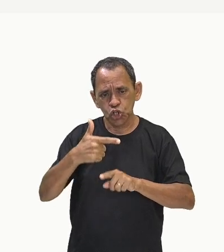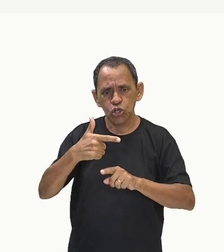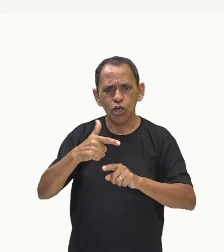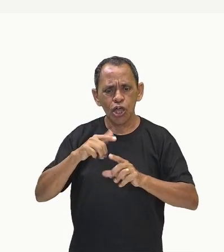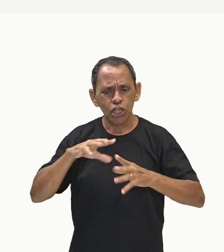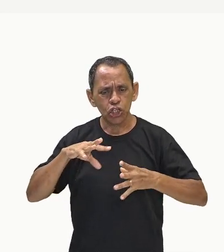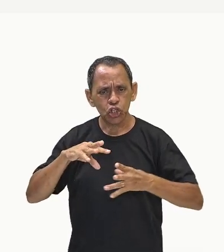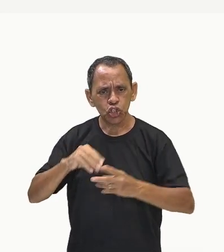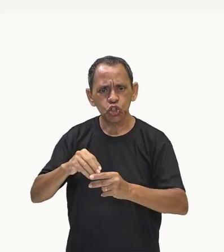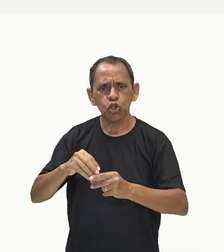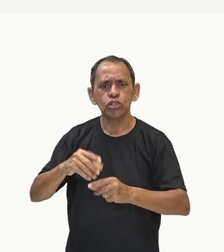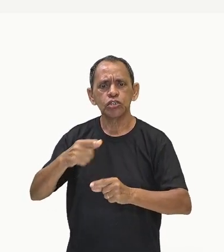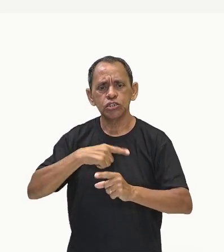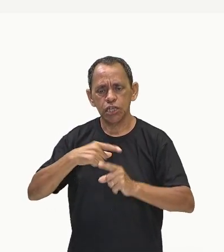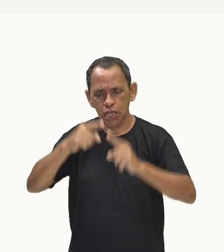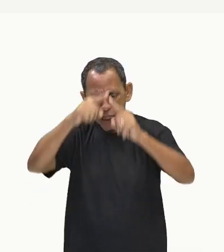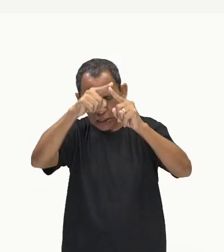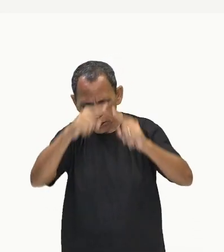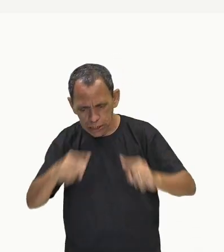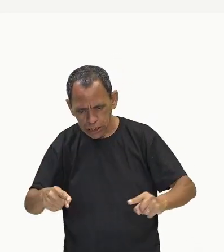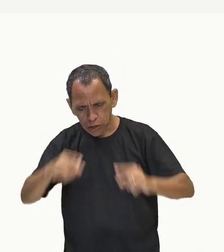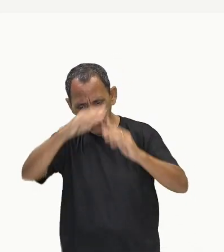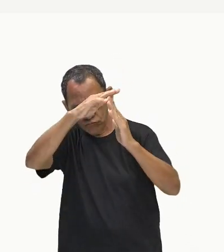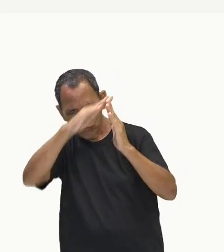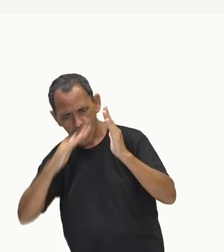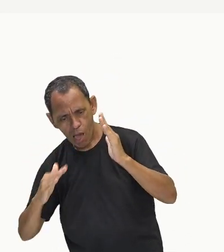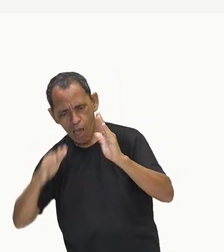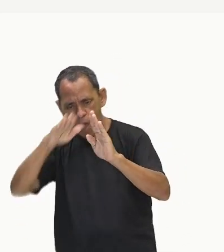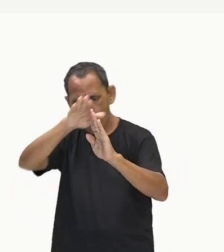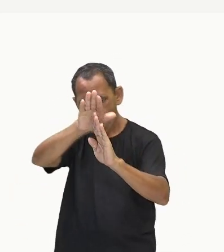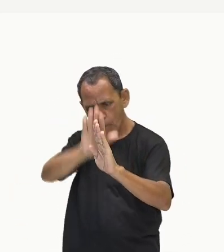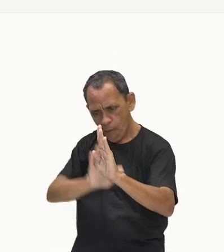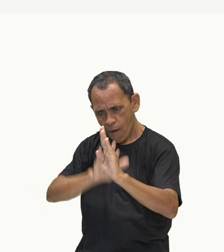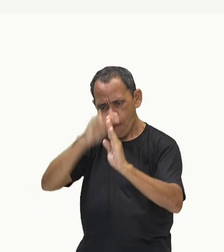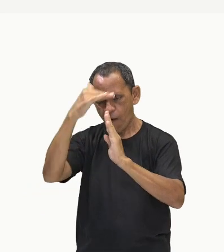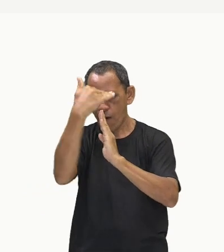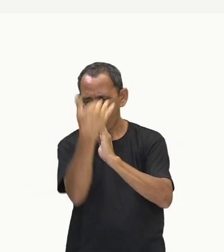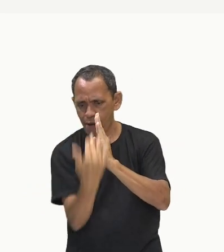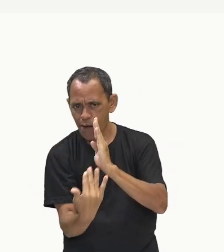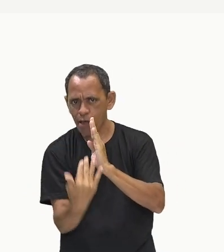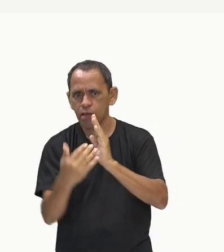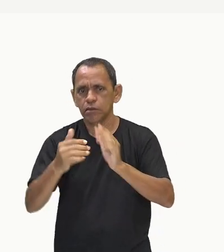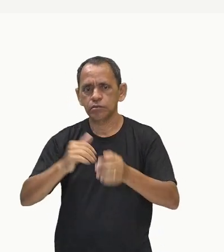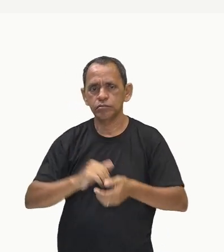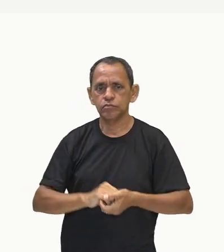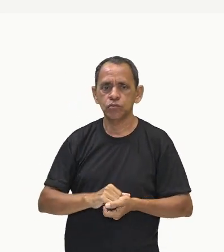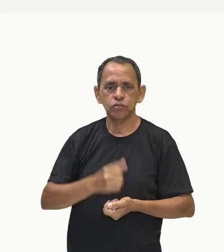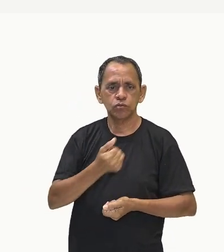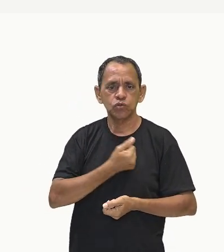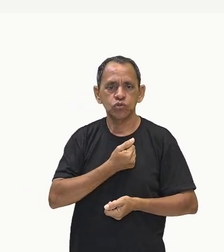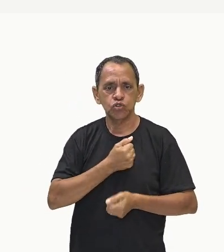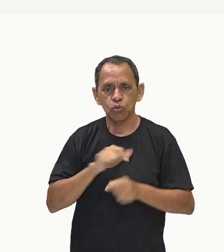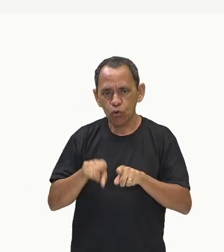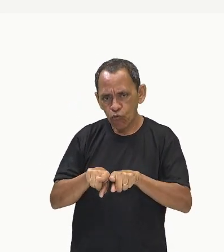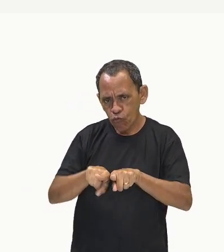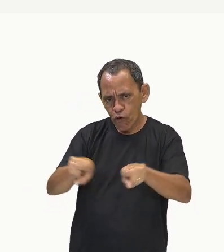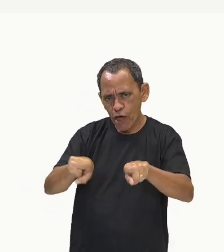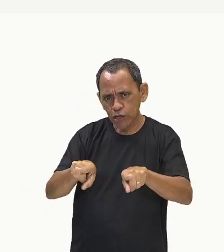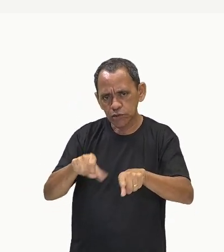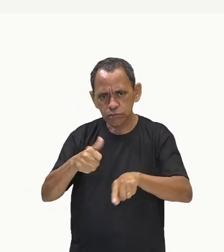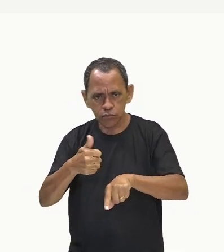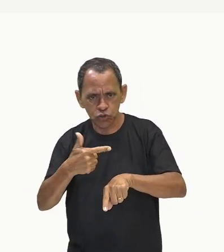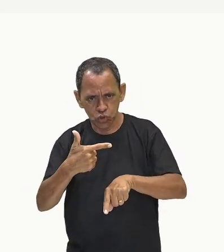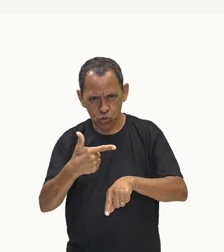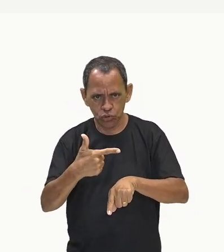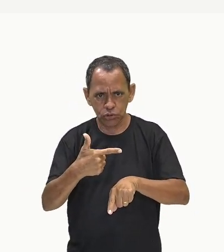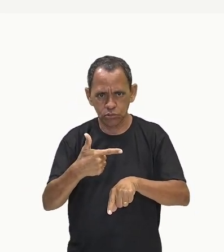formadas por triângulos equiláteros. Ele vai possuir um número de vértices igual a 12, certo?